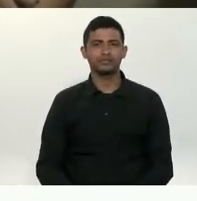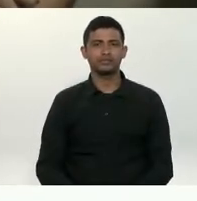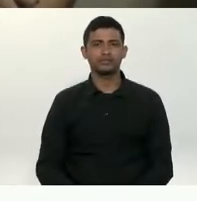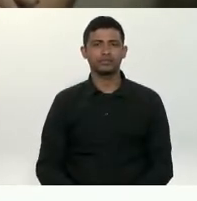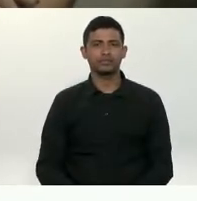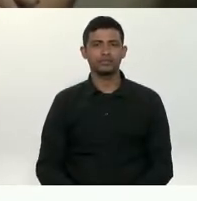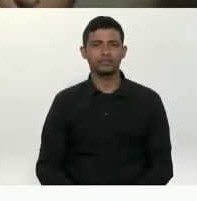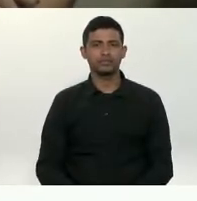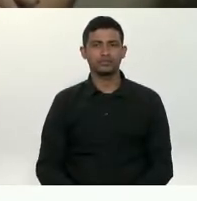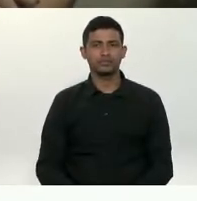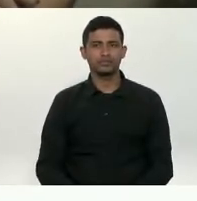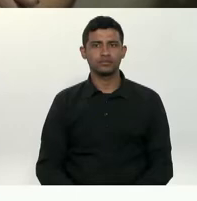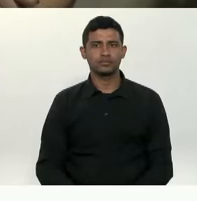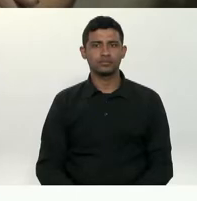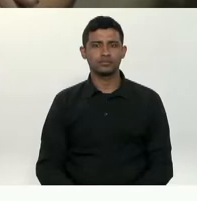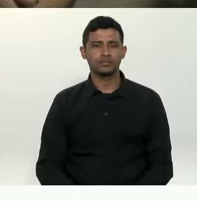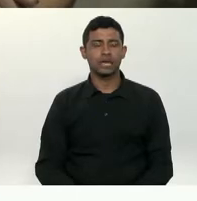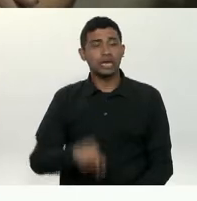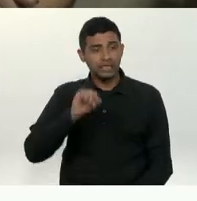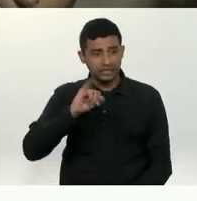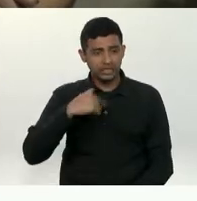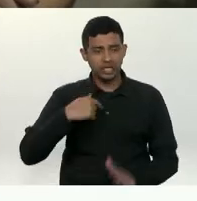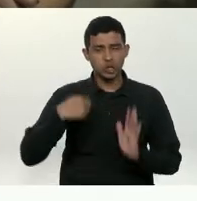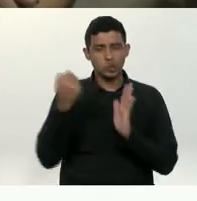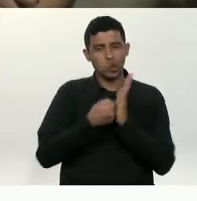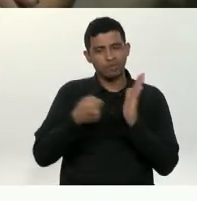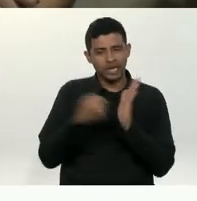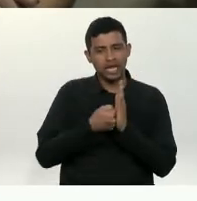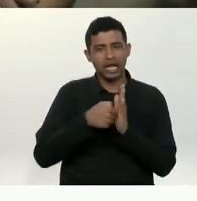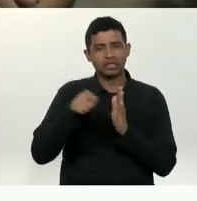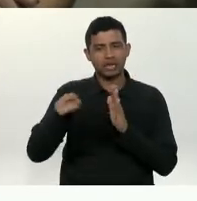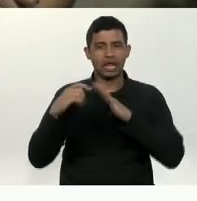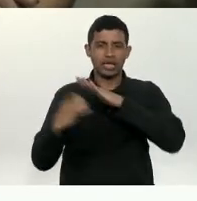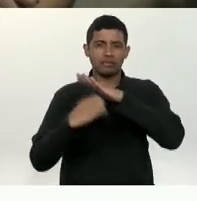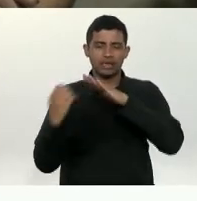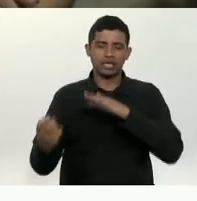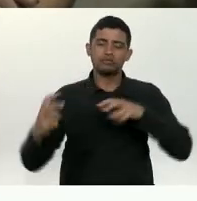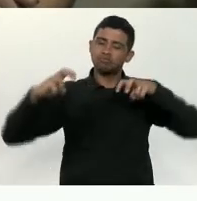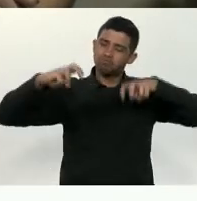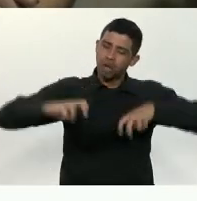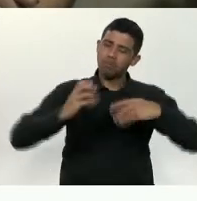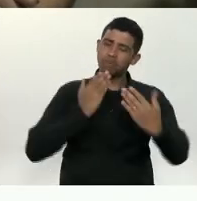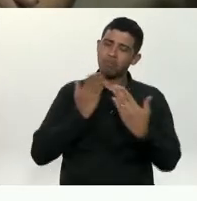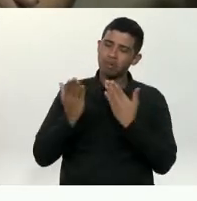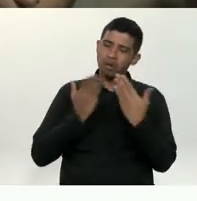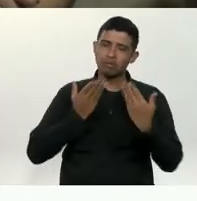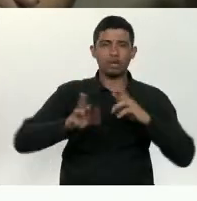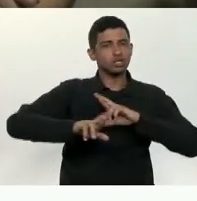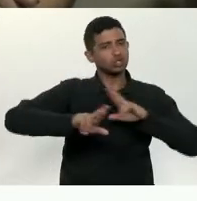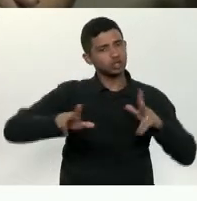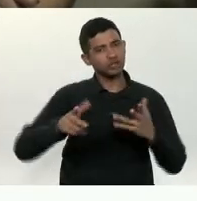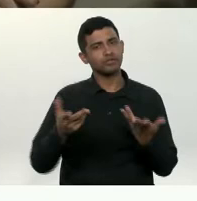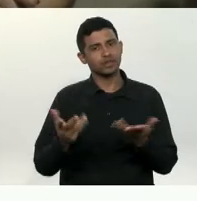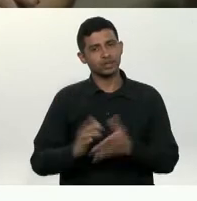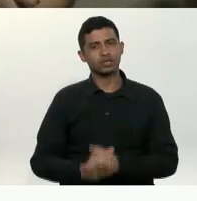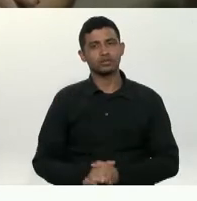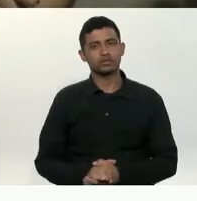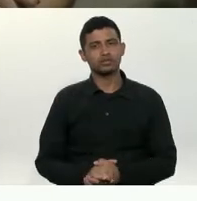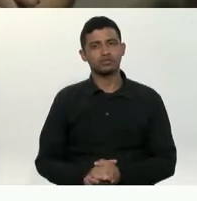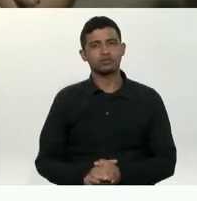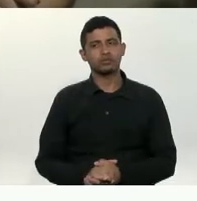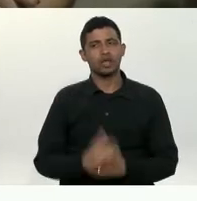um tom na mesa de negociação, né? Os estudos técnicos, tudo, oportunidade de mercado, posicionamento de mercado, também são